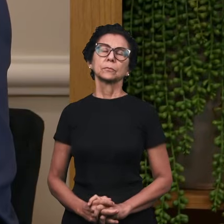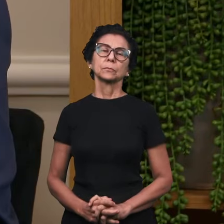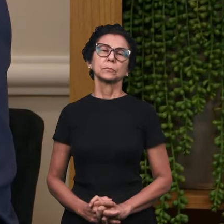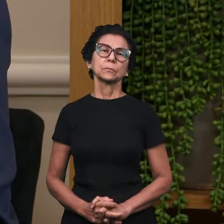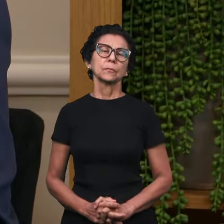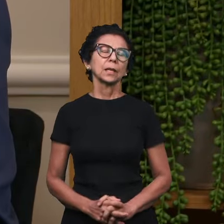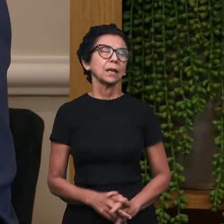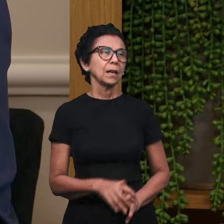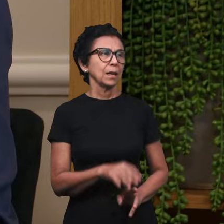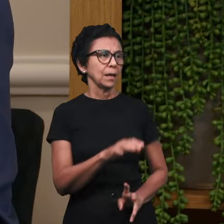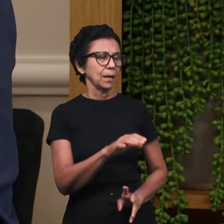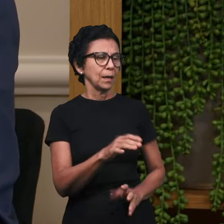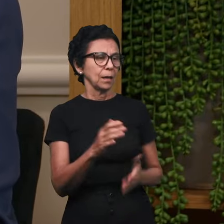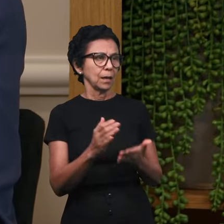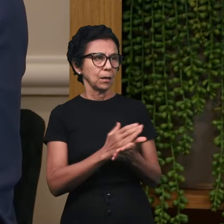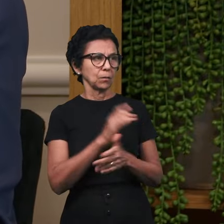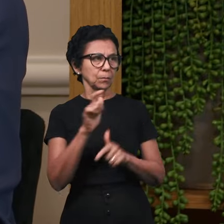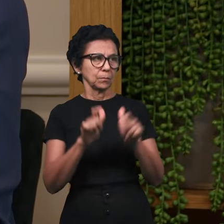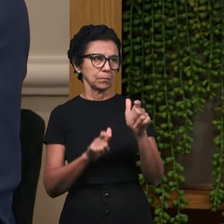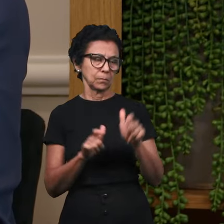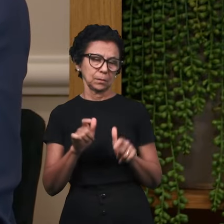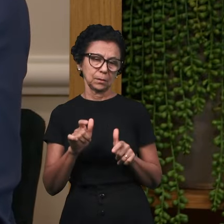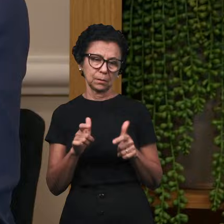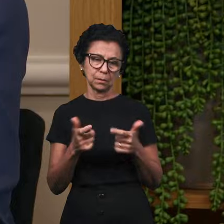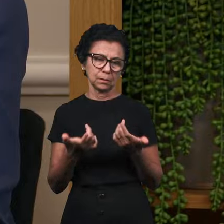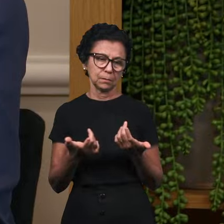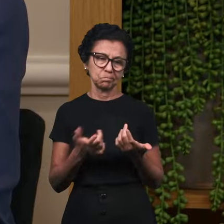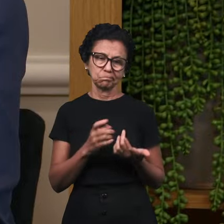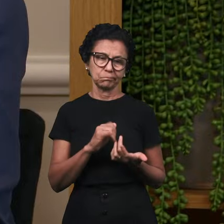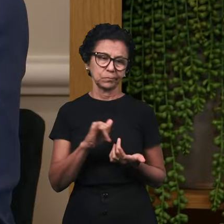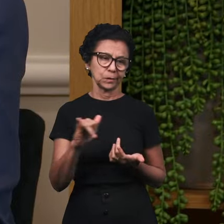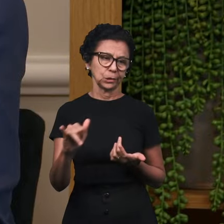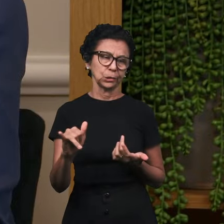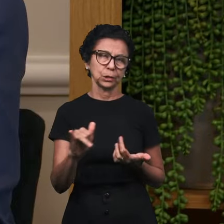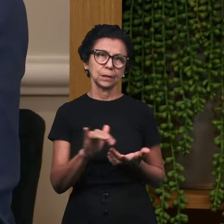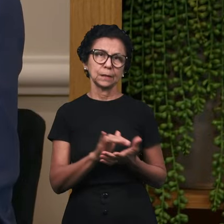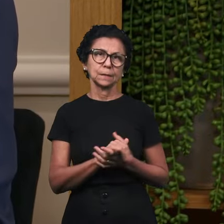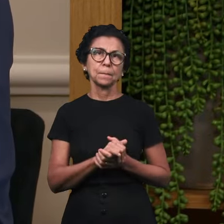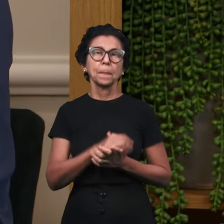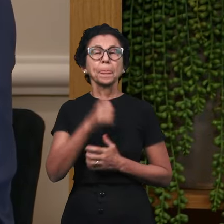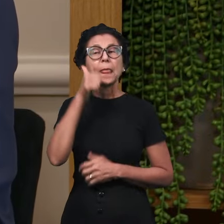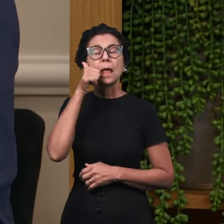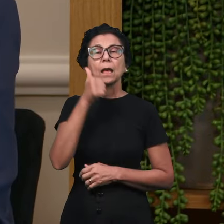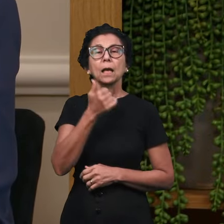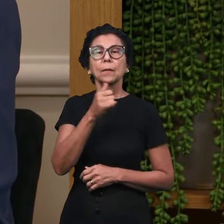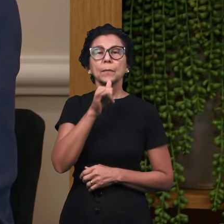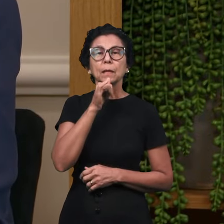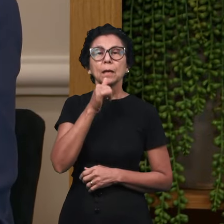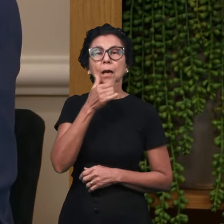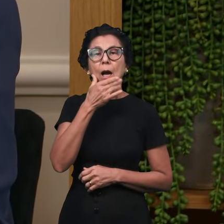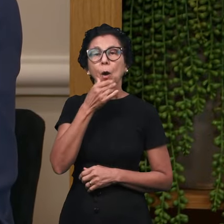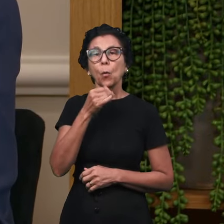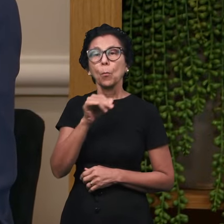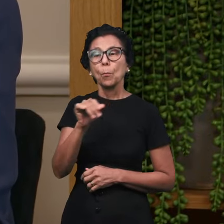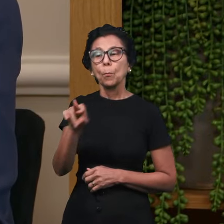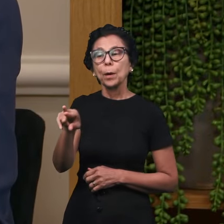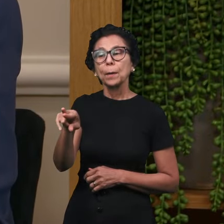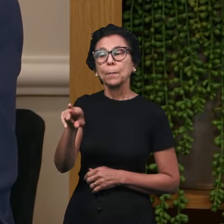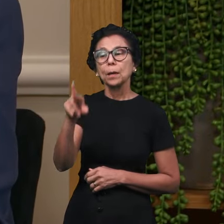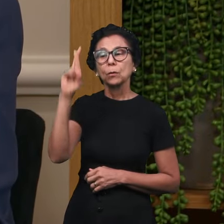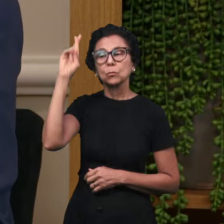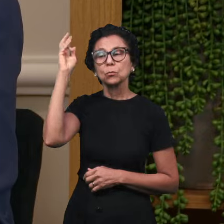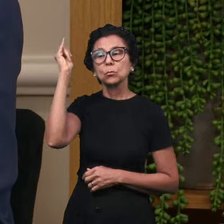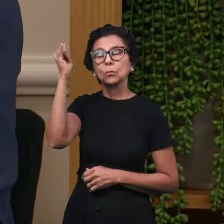Arley, que algumas pessoas citam, né? De uma irmã que o Senhor revelou a